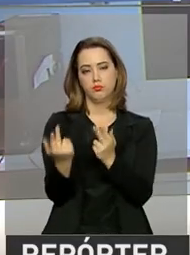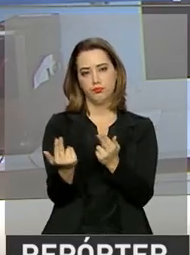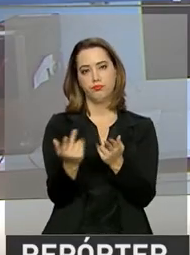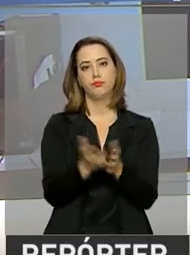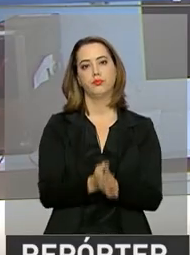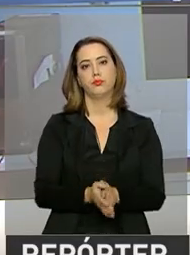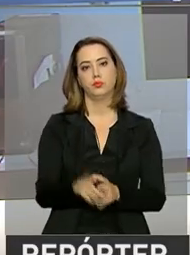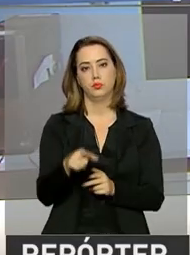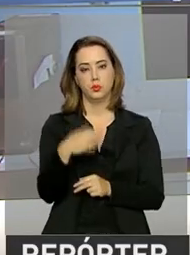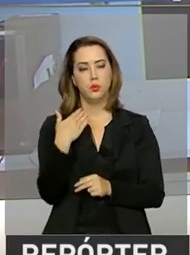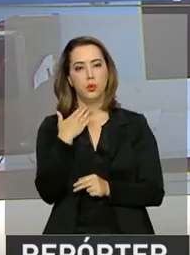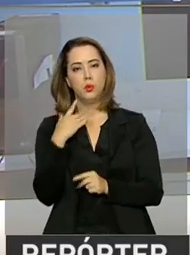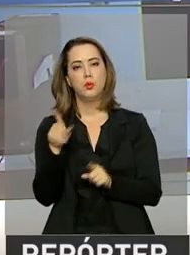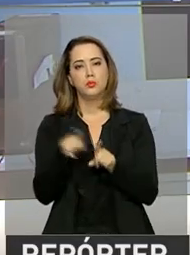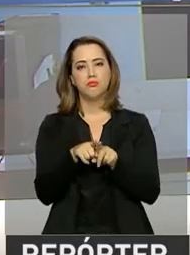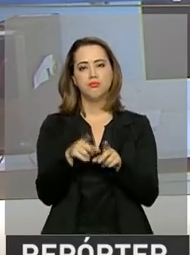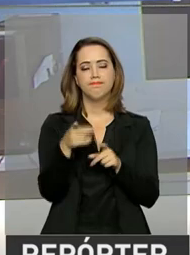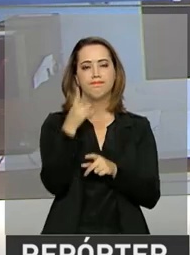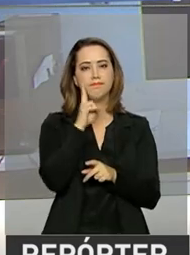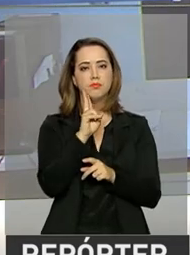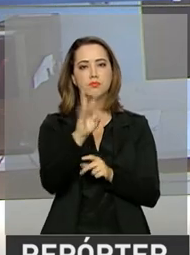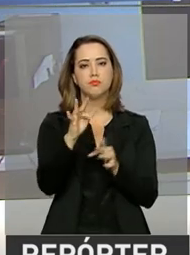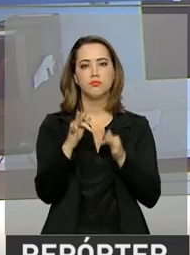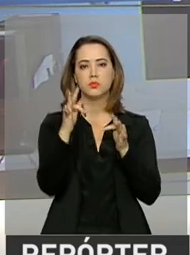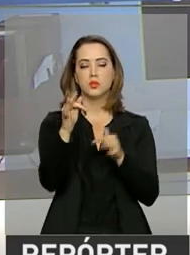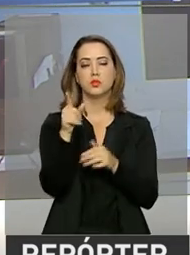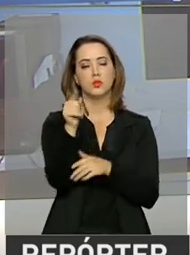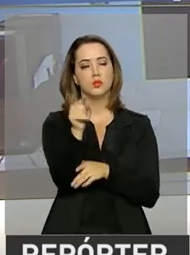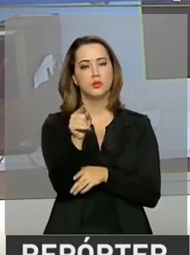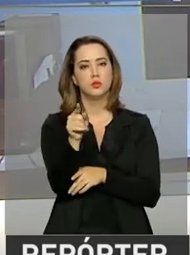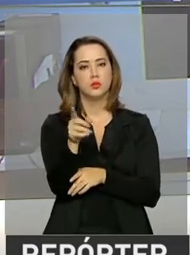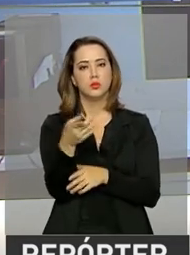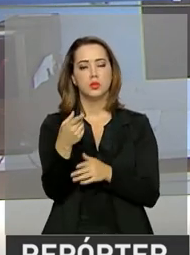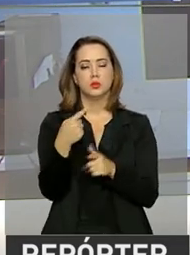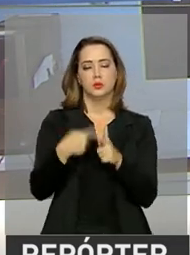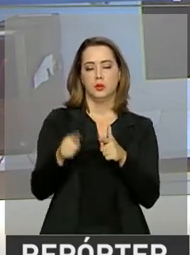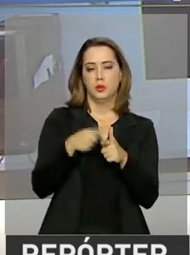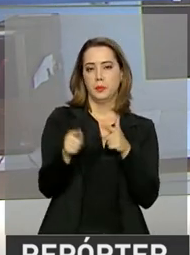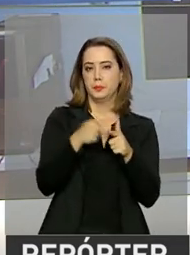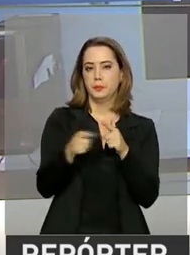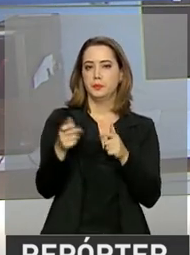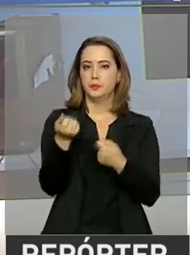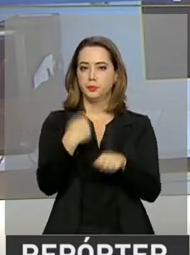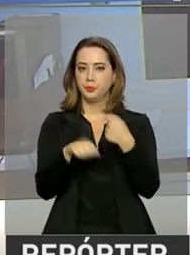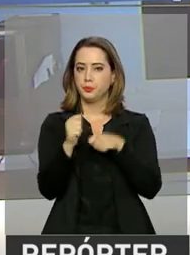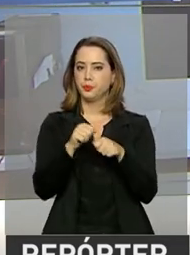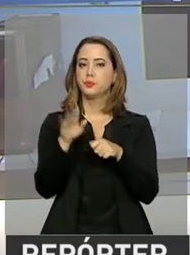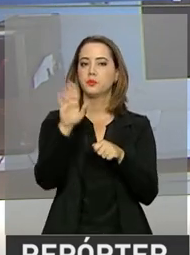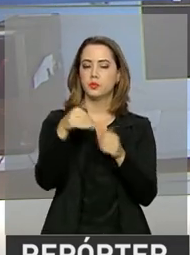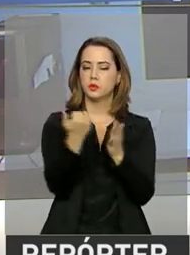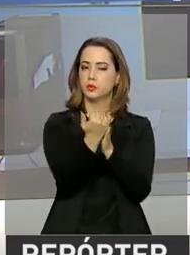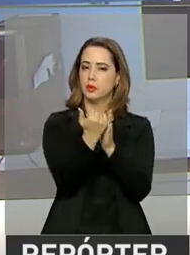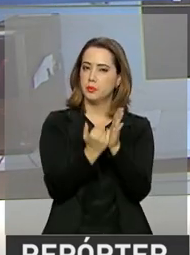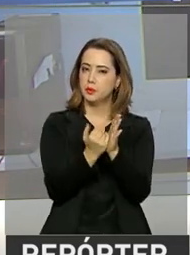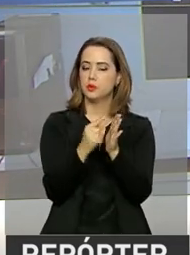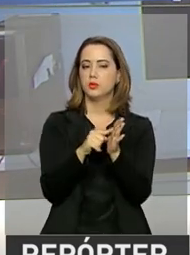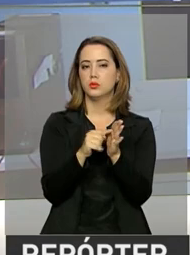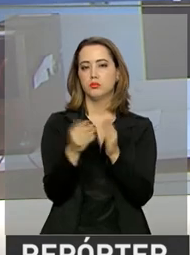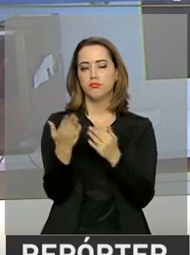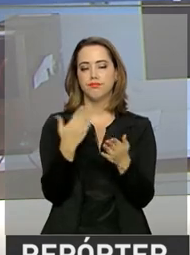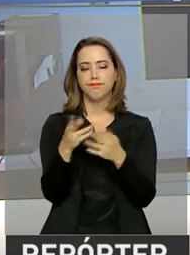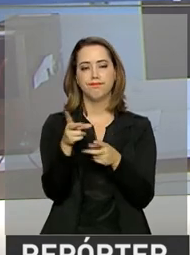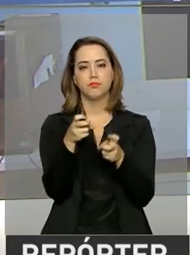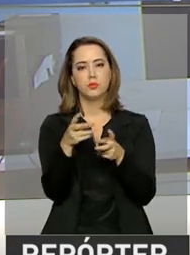Banco Central estima ainda que a recessão Será menor do que o previsto anteriormente a queda na atividade econômica deve ficar em 3,3